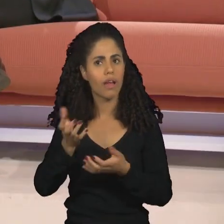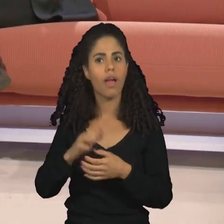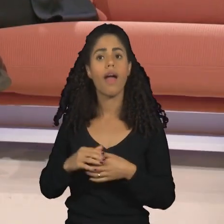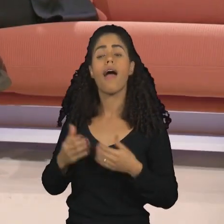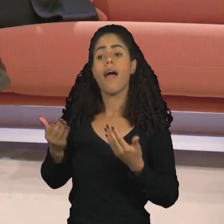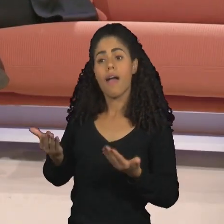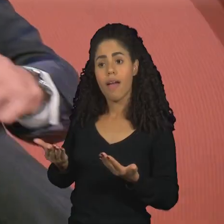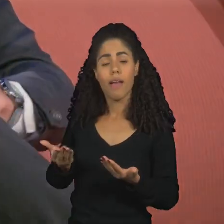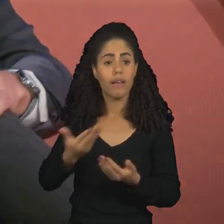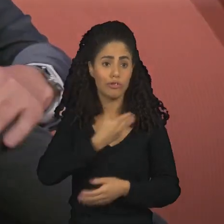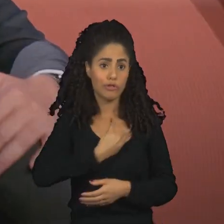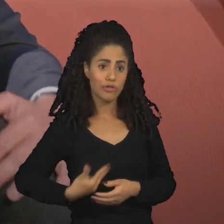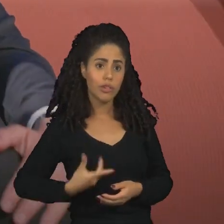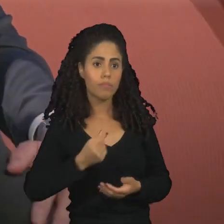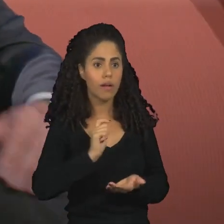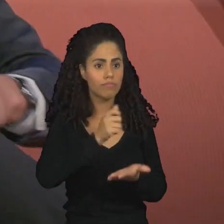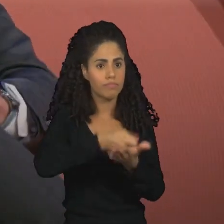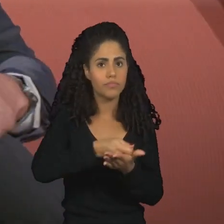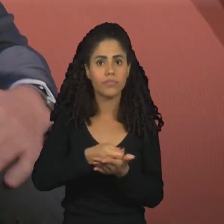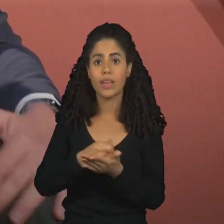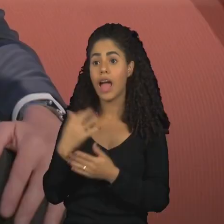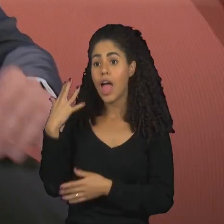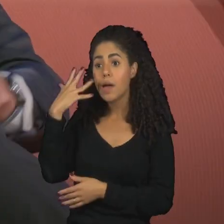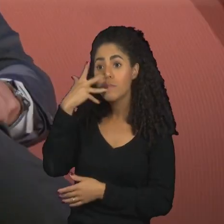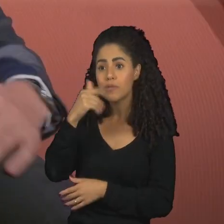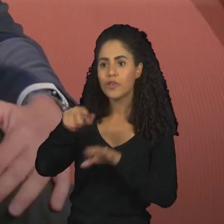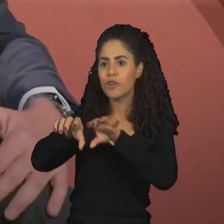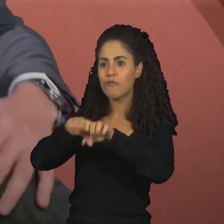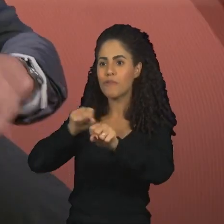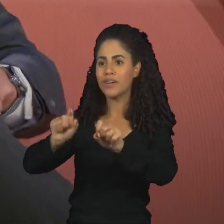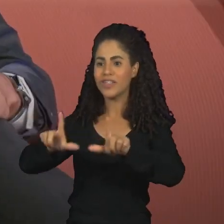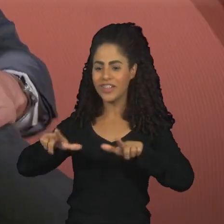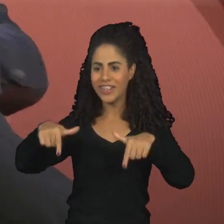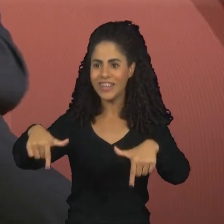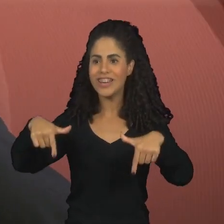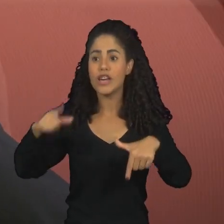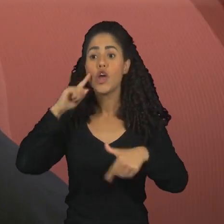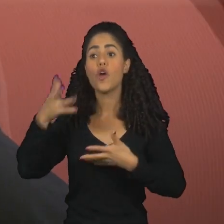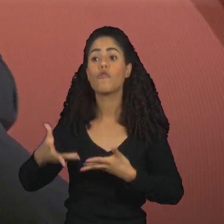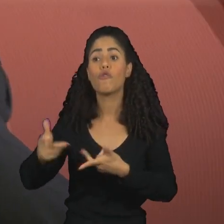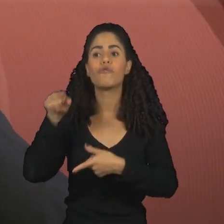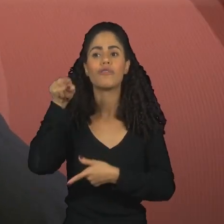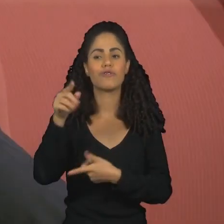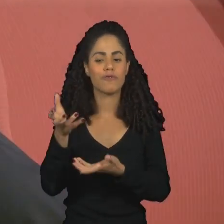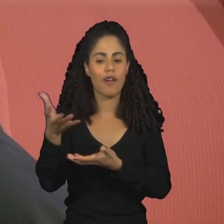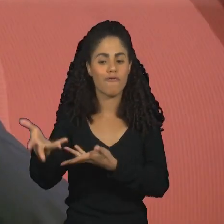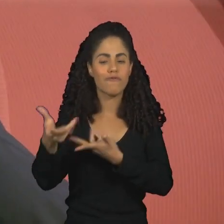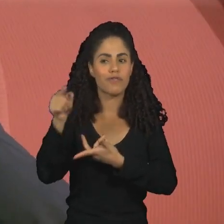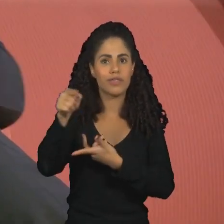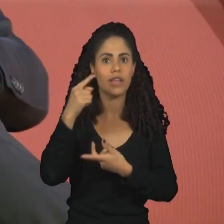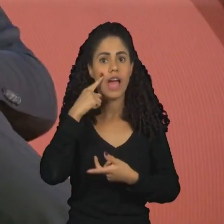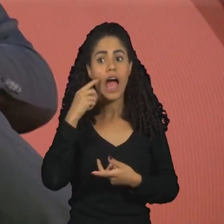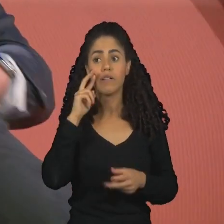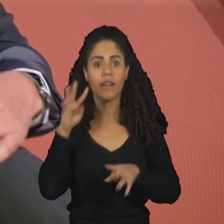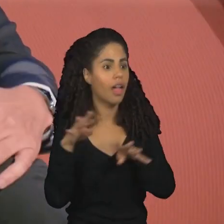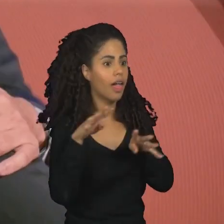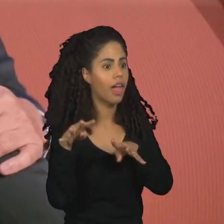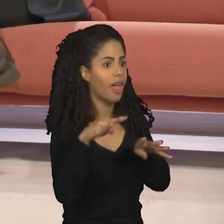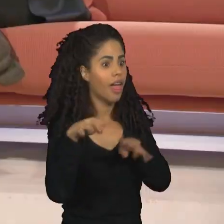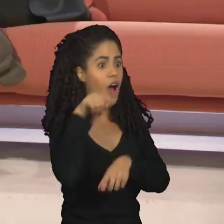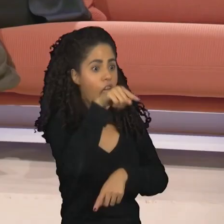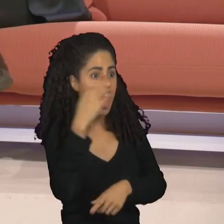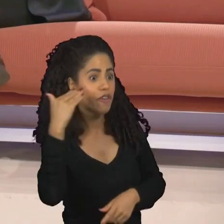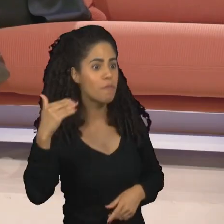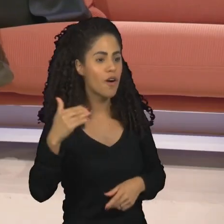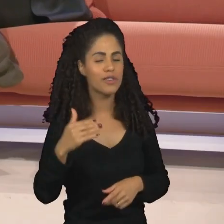não é dinheiro público. É muito bonito na formatura, sabe? Um dia eu vou convidar você. É porque se você for, todo mundo vai olhar para você. Mas